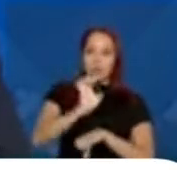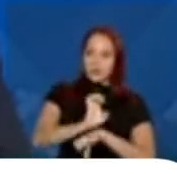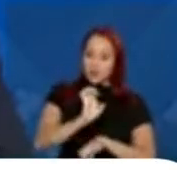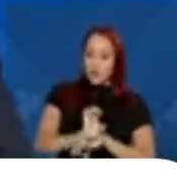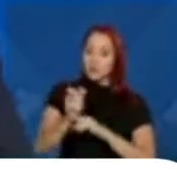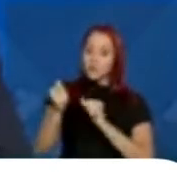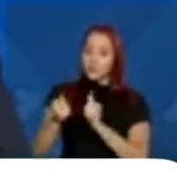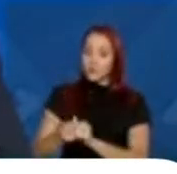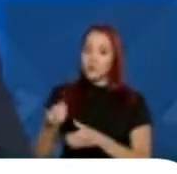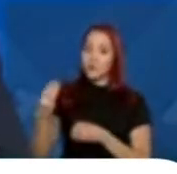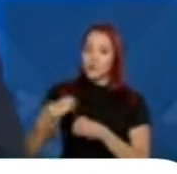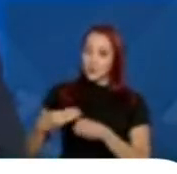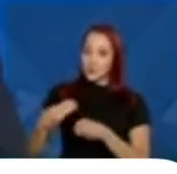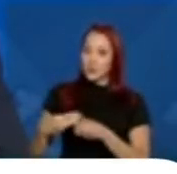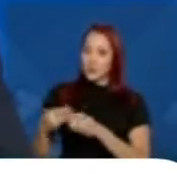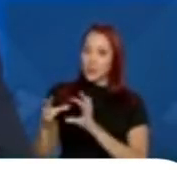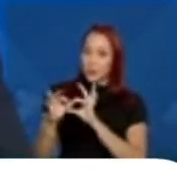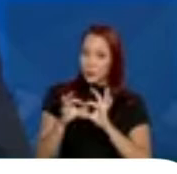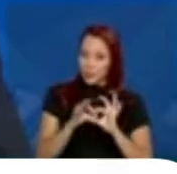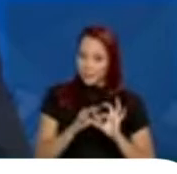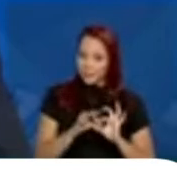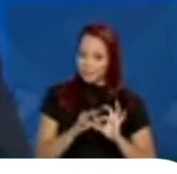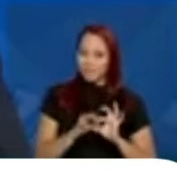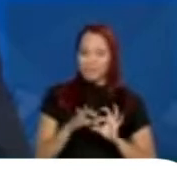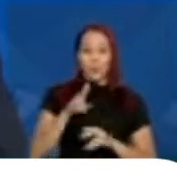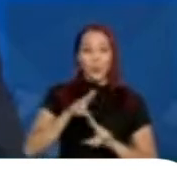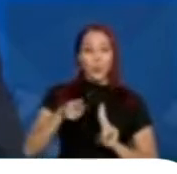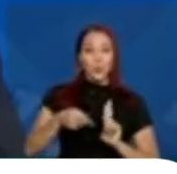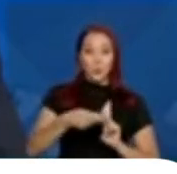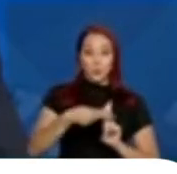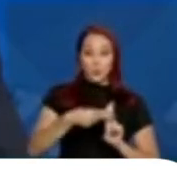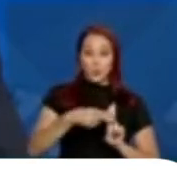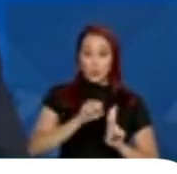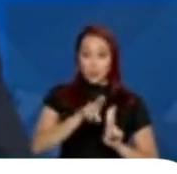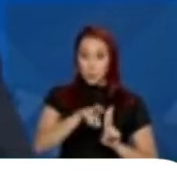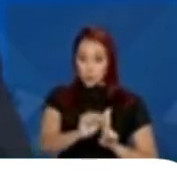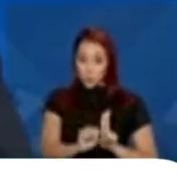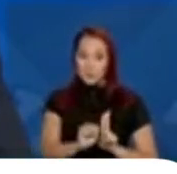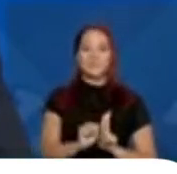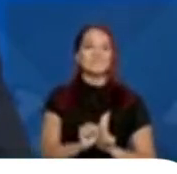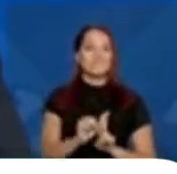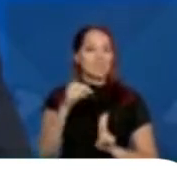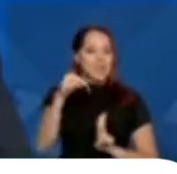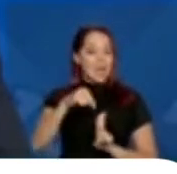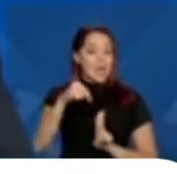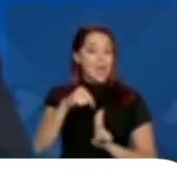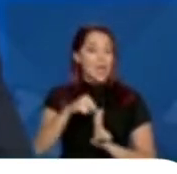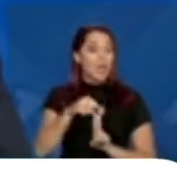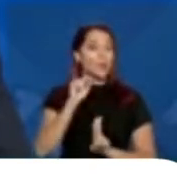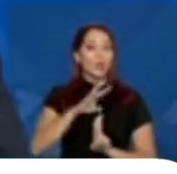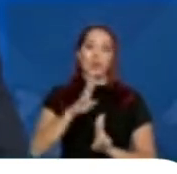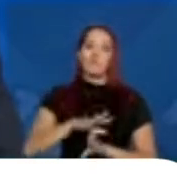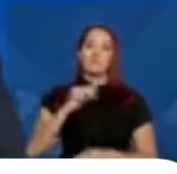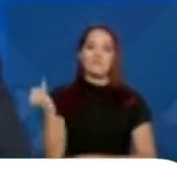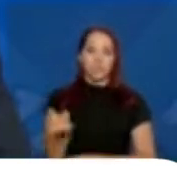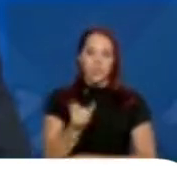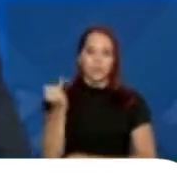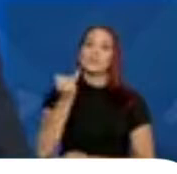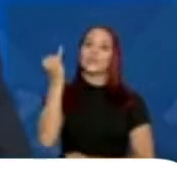município. O nosso Sistema Único de Saúde, o SUS, ele se torna